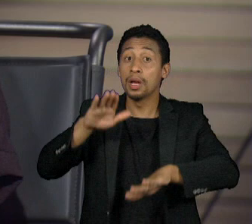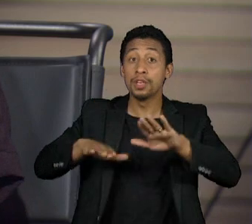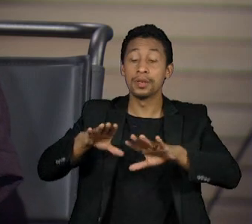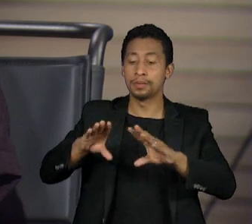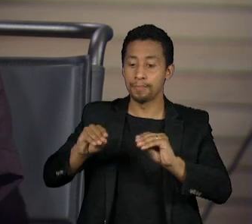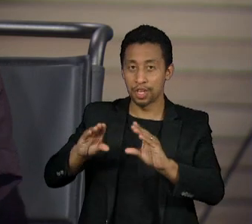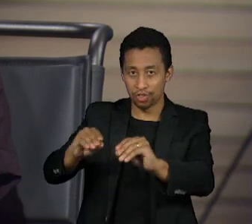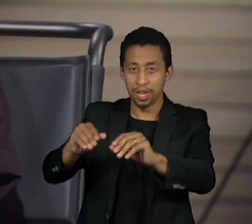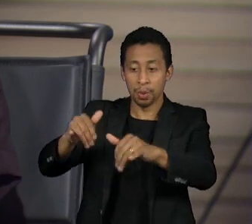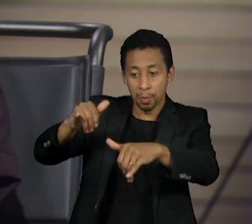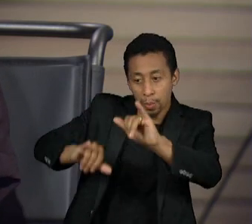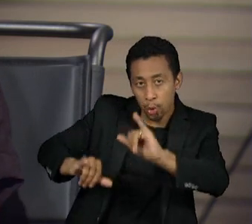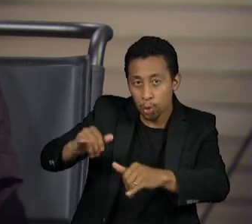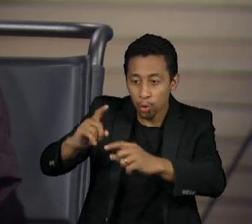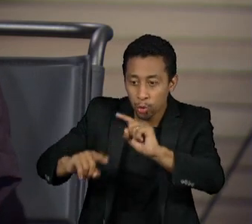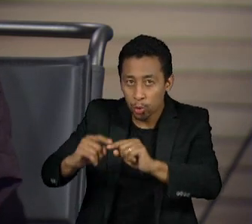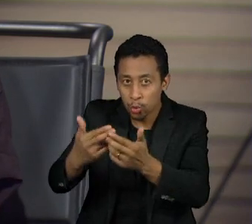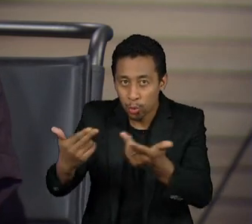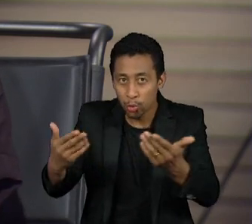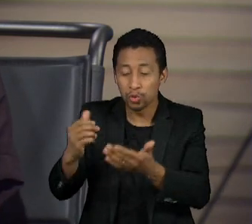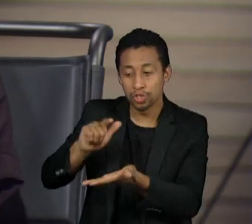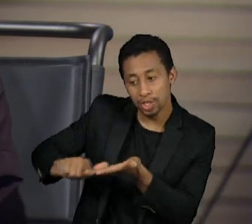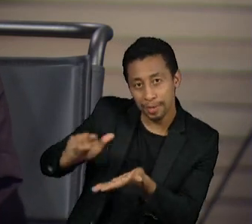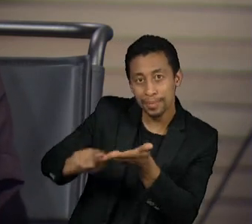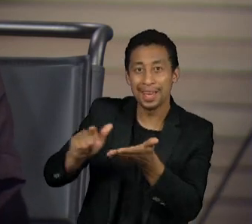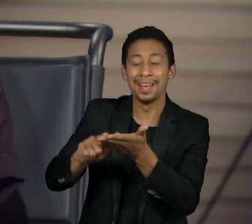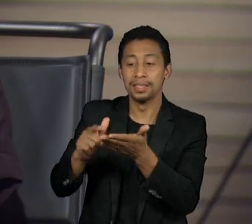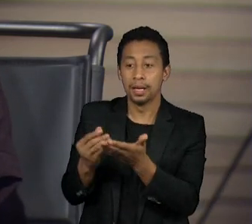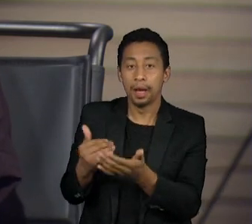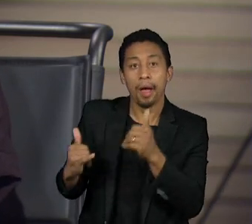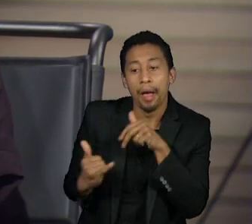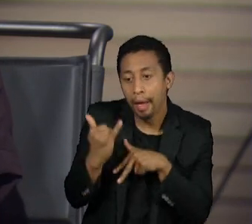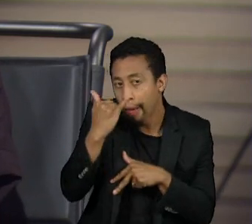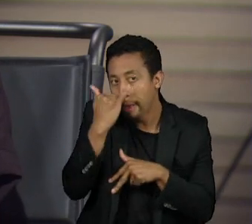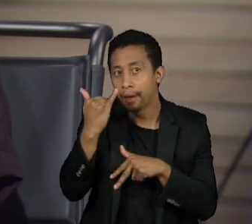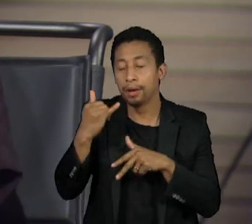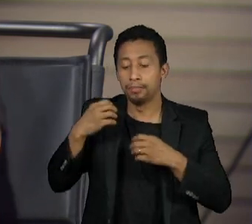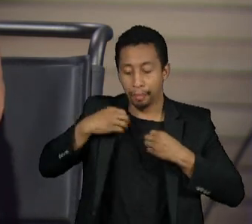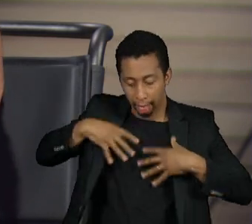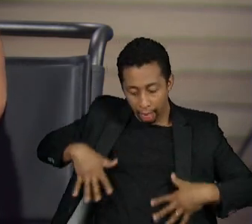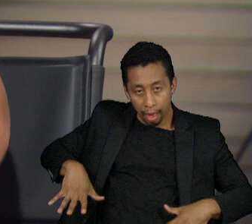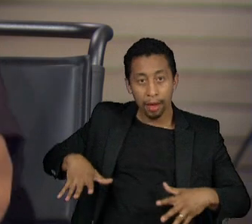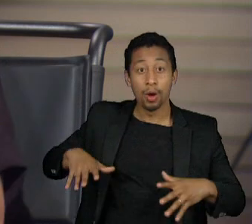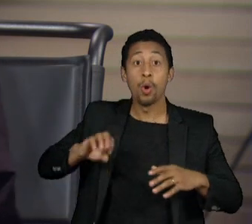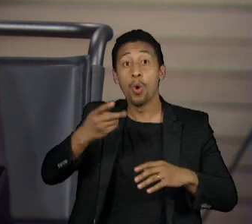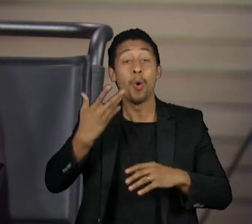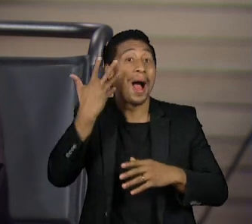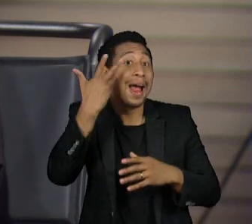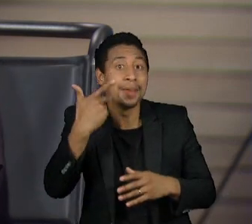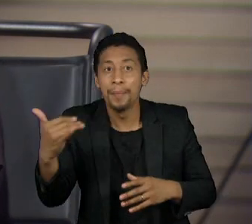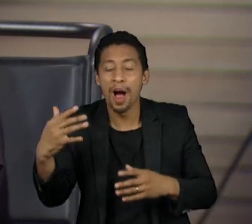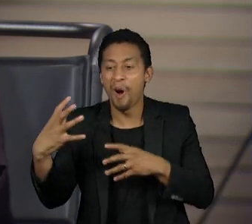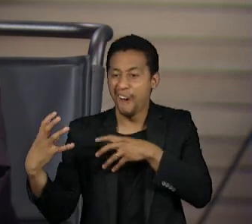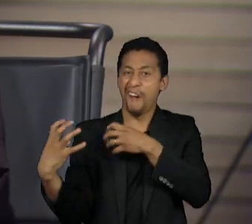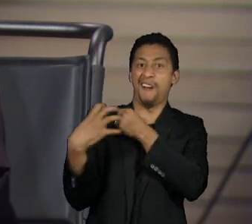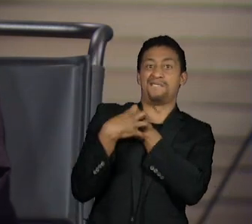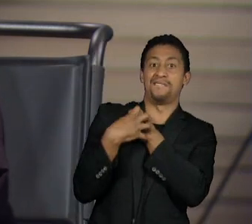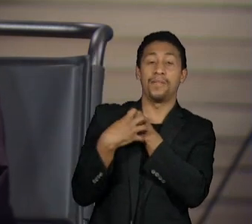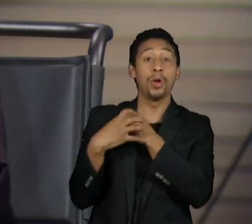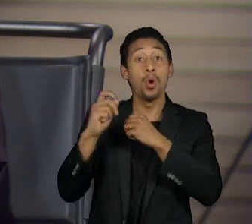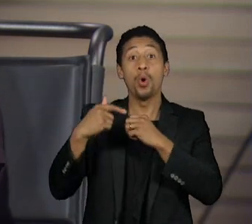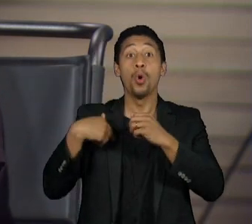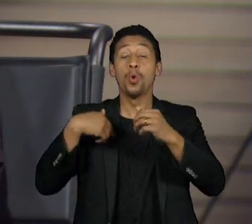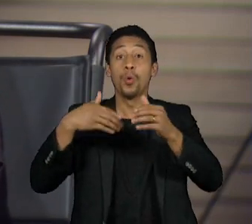de limpeza, são mordidas por animais, algumas meninas caem de alturas, né, porque estão limpando do lado de fora dos prédios, algumas